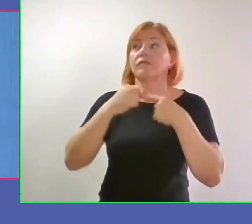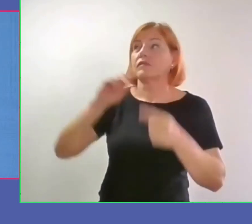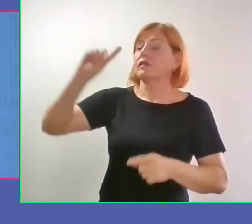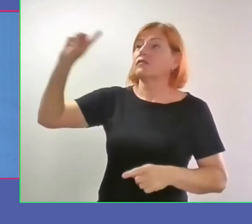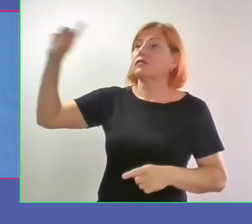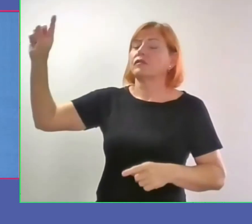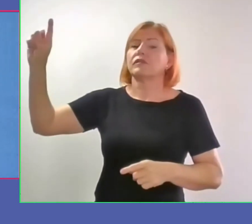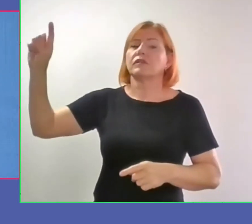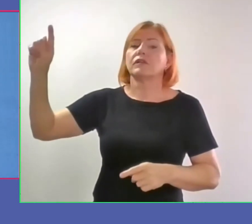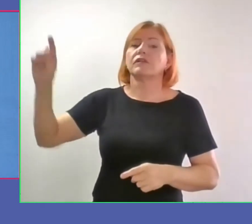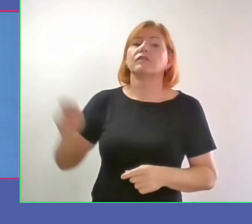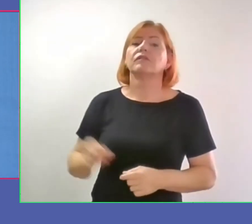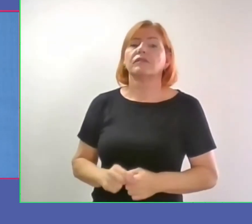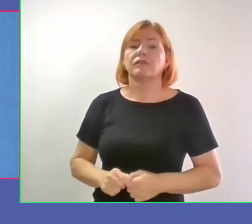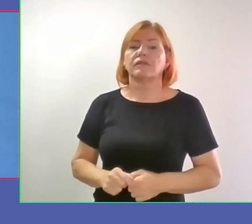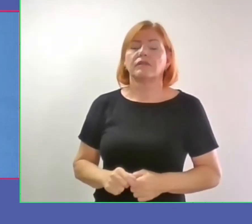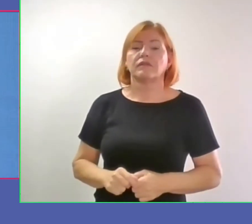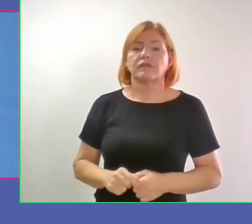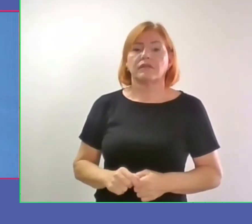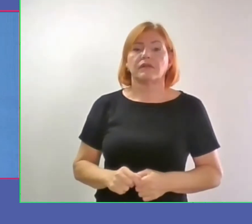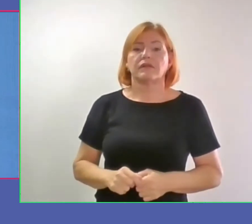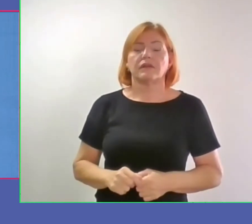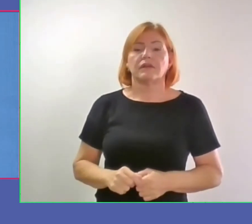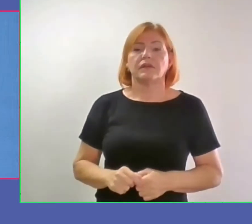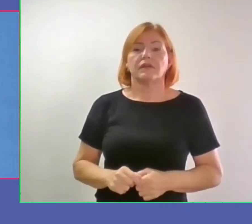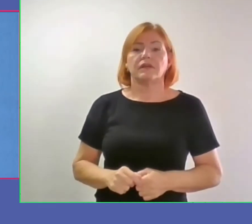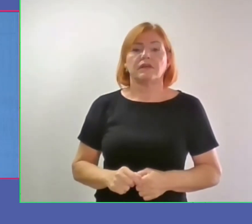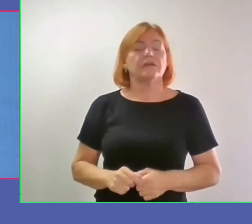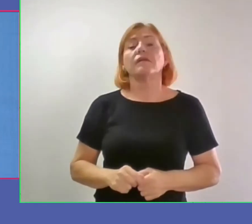6, vamos ler.